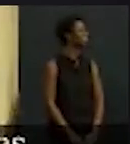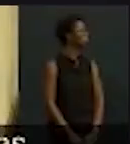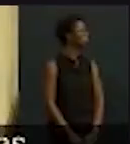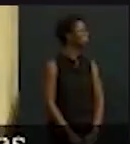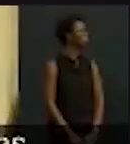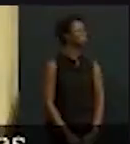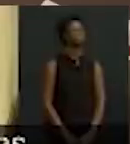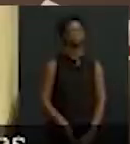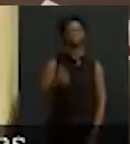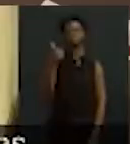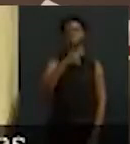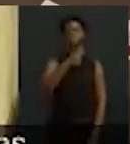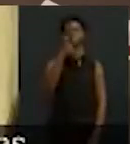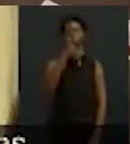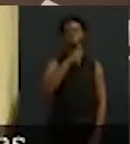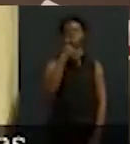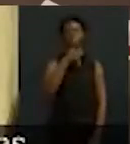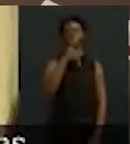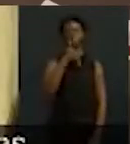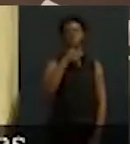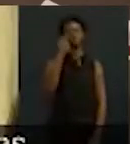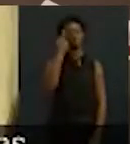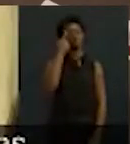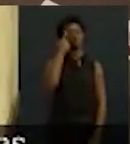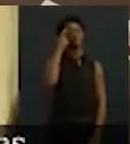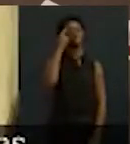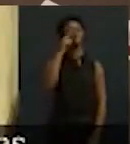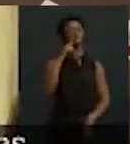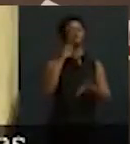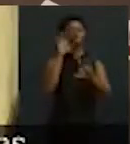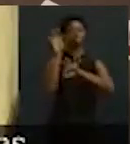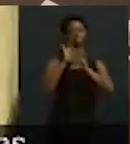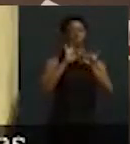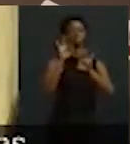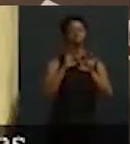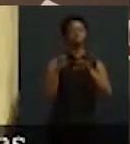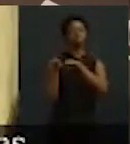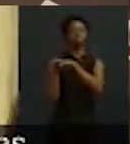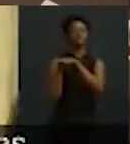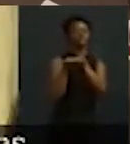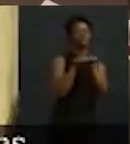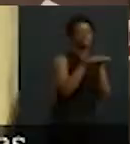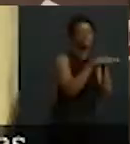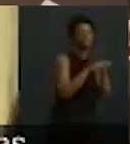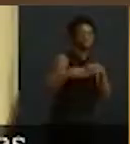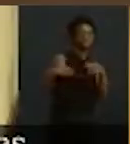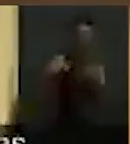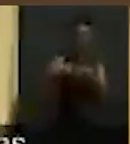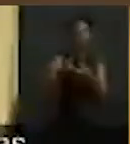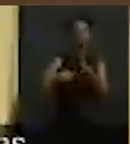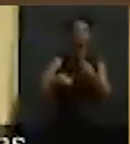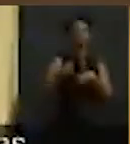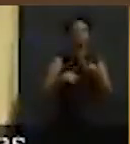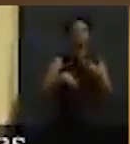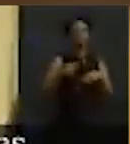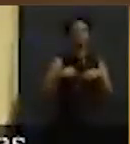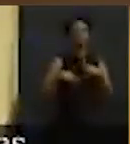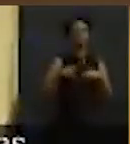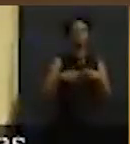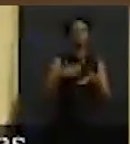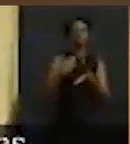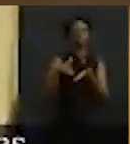E, em primeiro lugar, a ideia, programas de padronização de rotinas administrativas